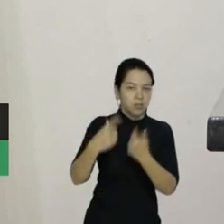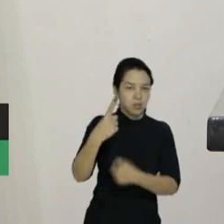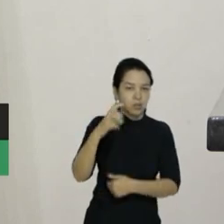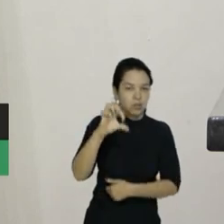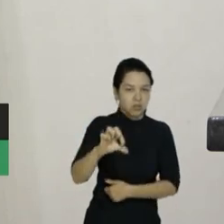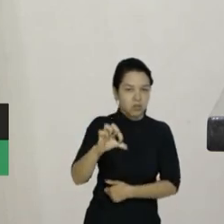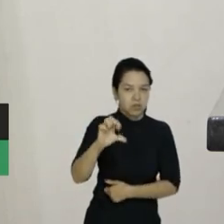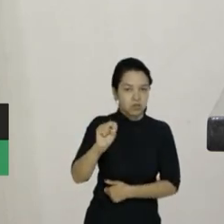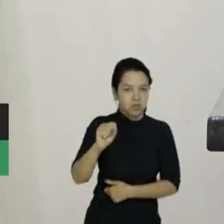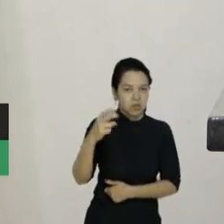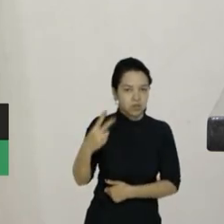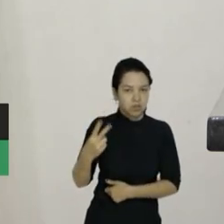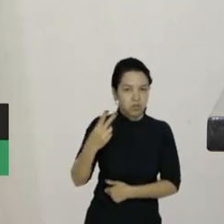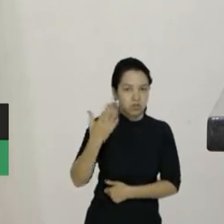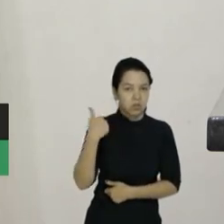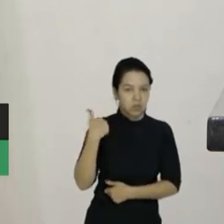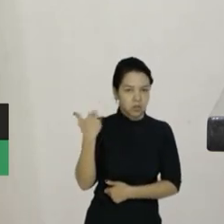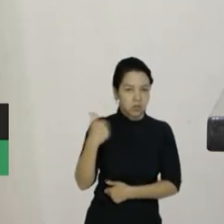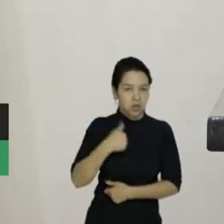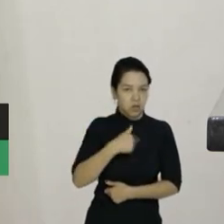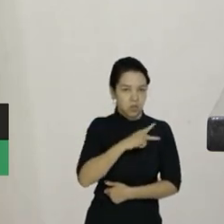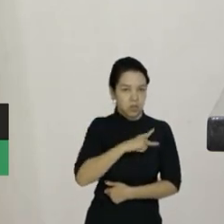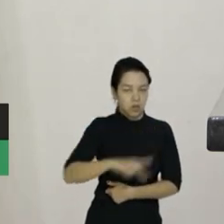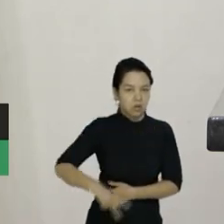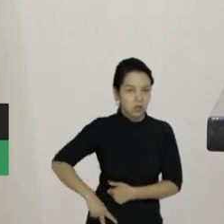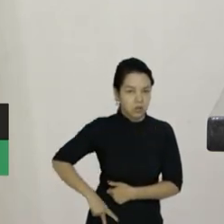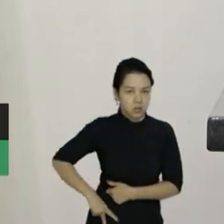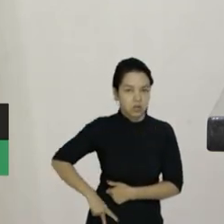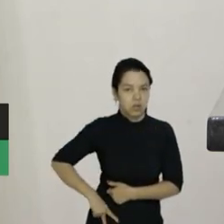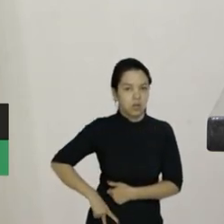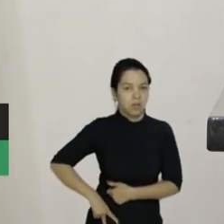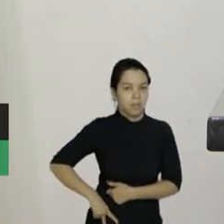eu fui presidente, nós tínhamos apenas